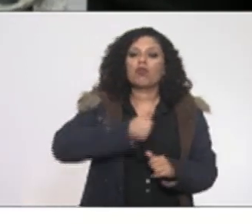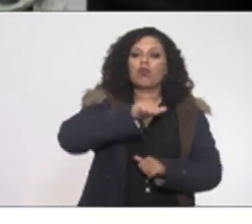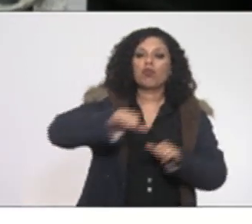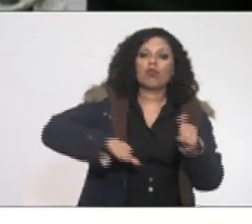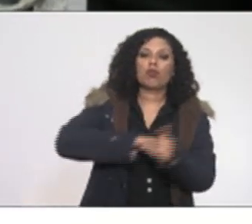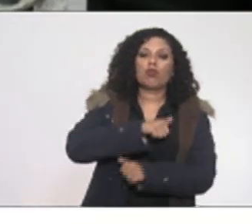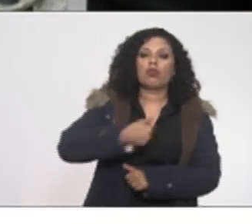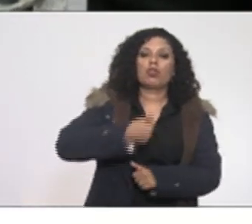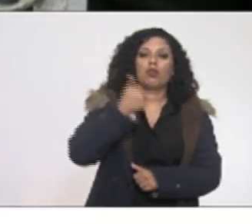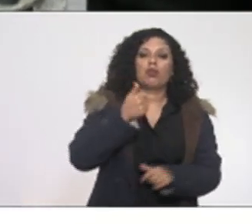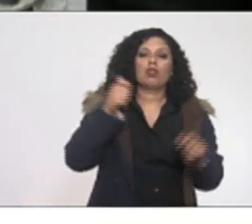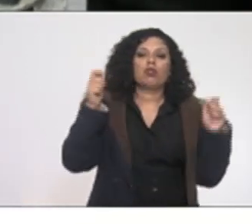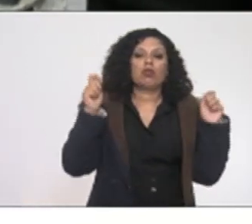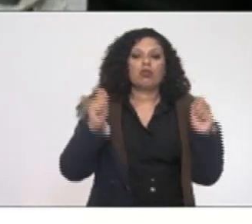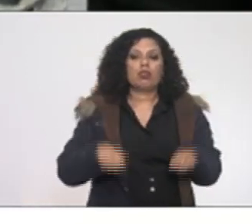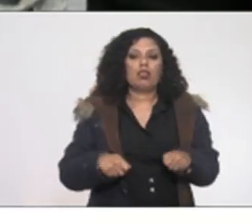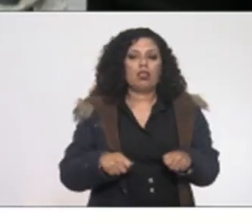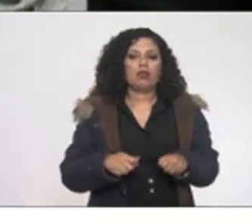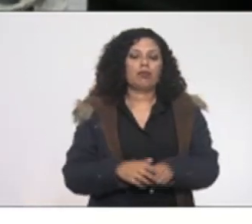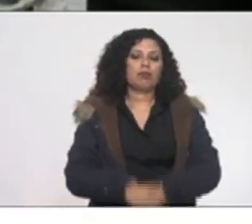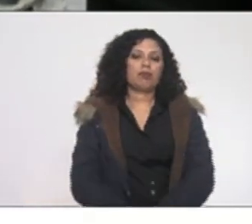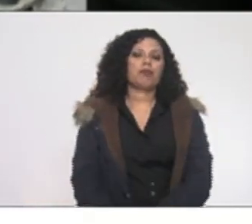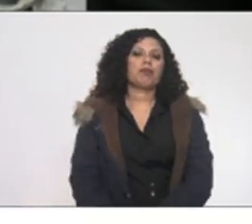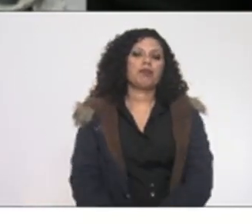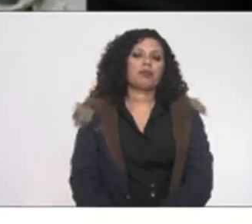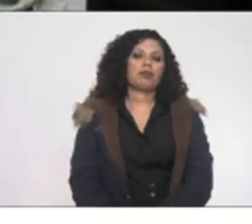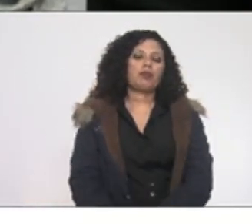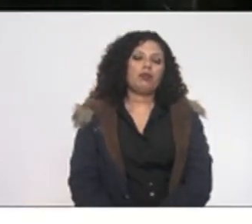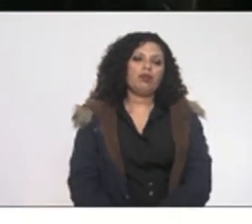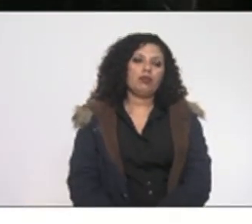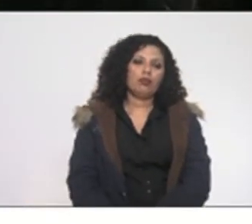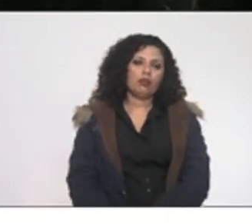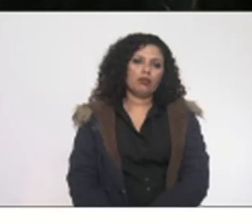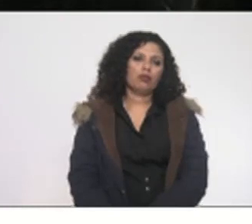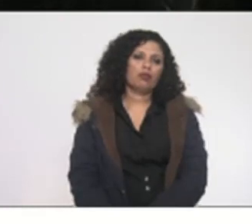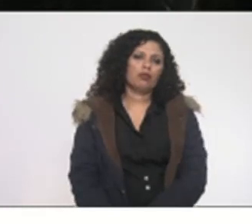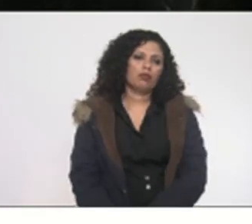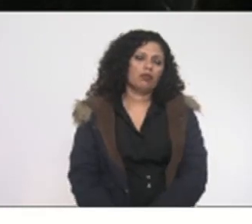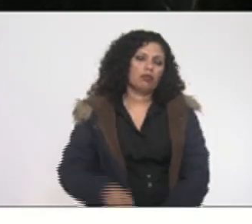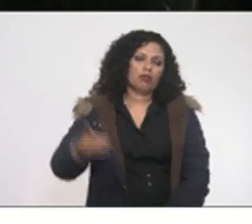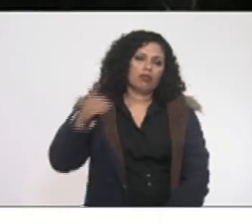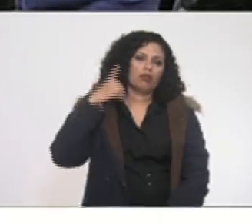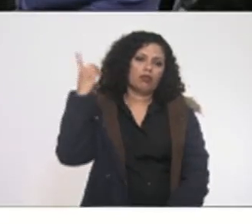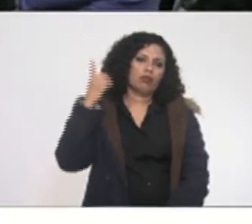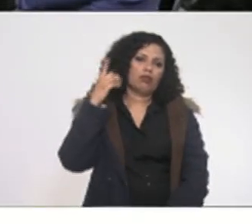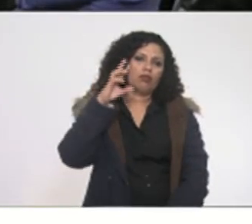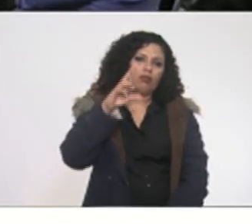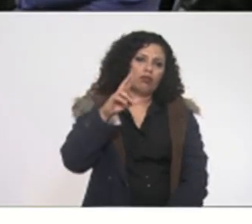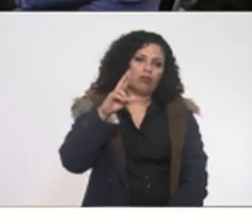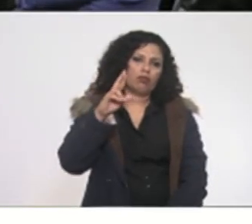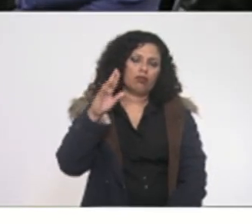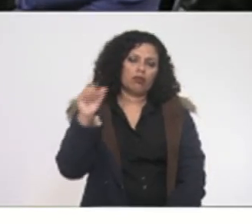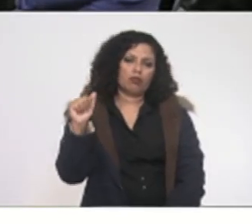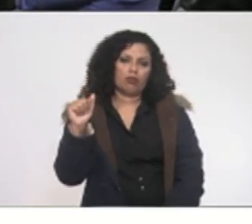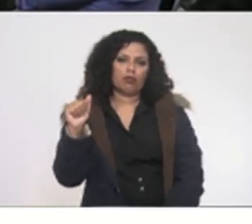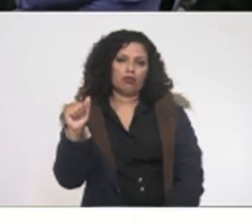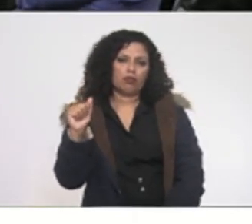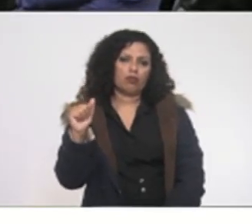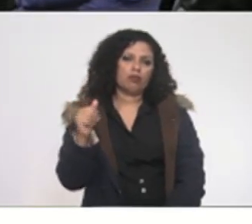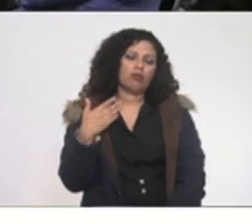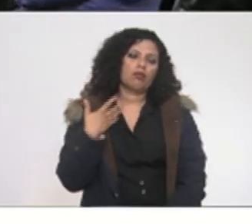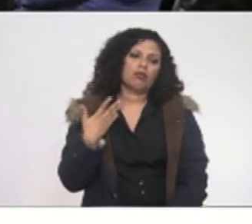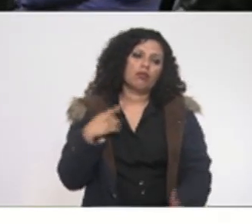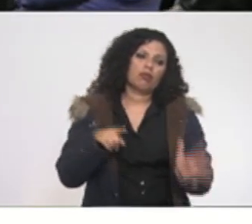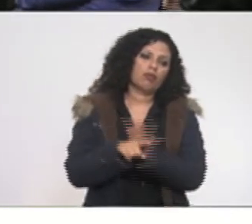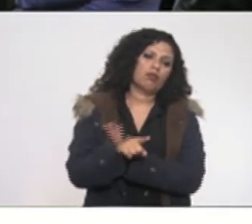mercado vai estabelecer entre os consumidores e os vendedores. Deputado Rodrigo Bacelar. Doutor Hélio, eu tinha formulado algumas perguntas aqui, mas